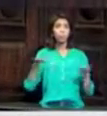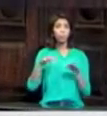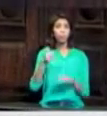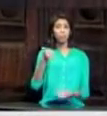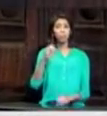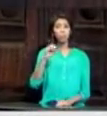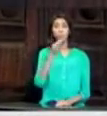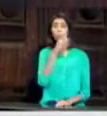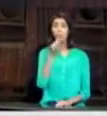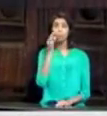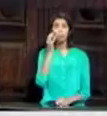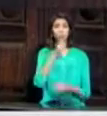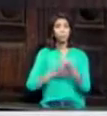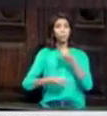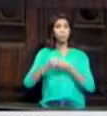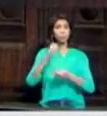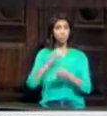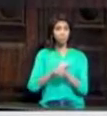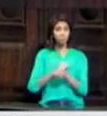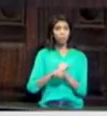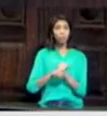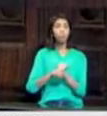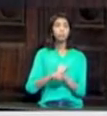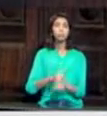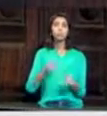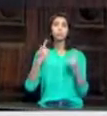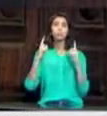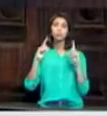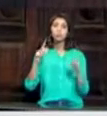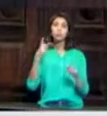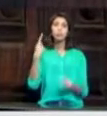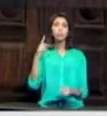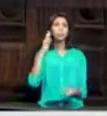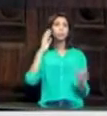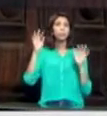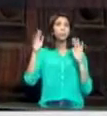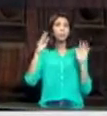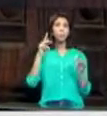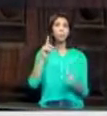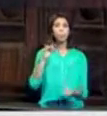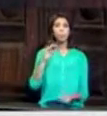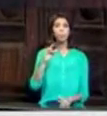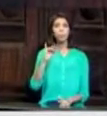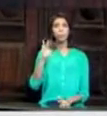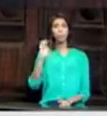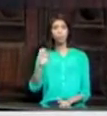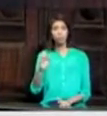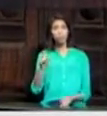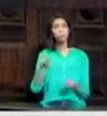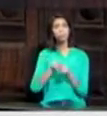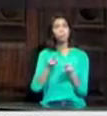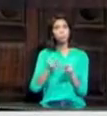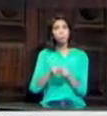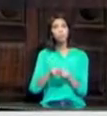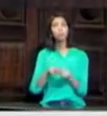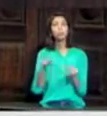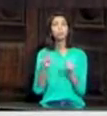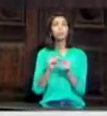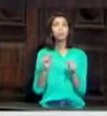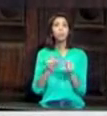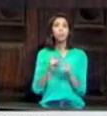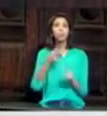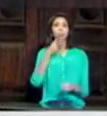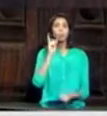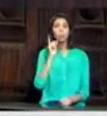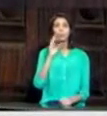setembro passado, um painel sobre o pensamento e a obra de Paulo Freire, que aniversariava também 19 de setembro. Fizemos ontem o Darcy